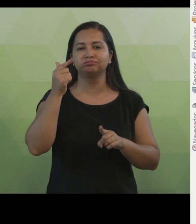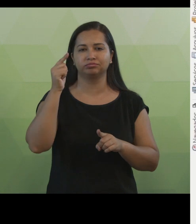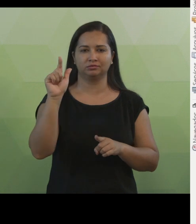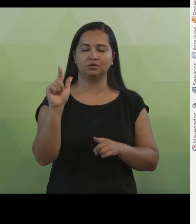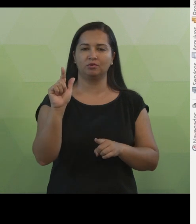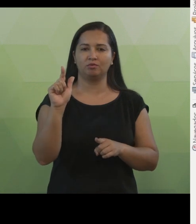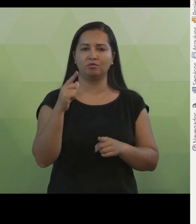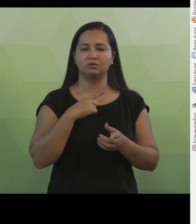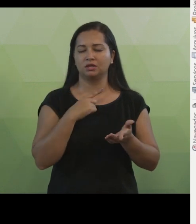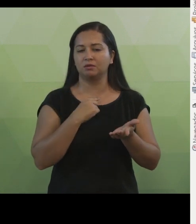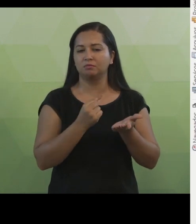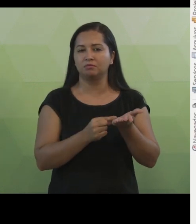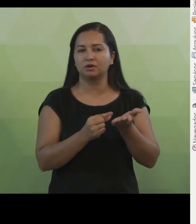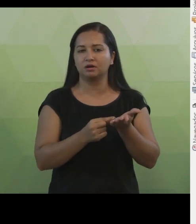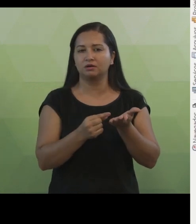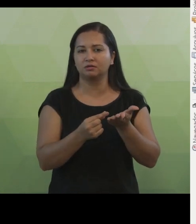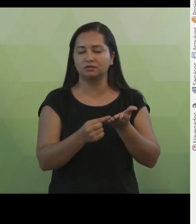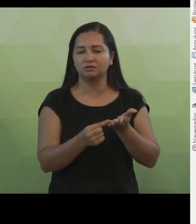Vamos ver a saída.